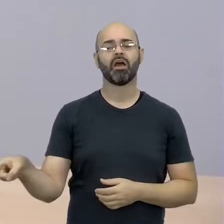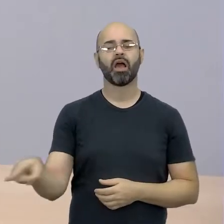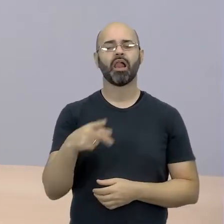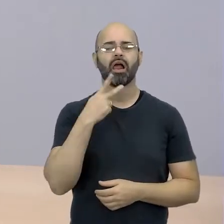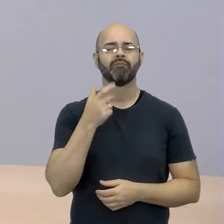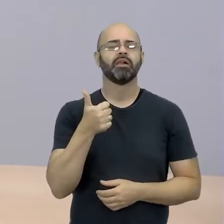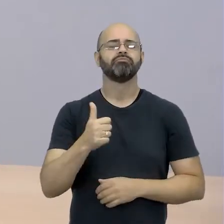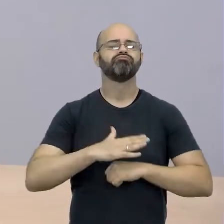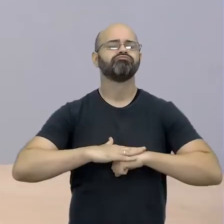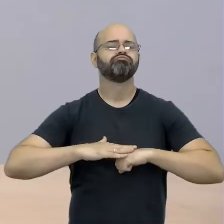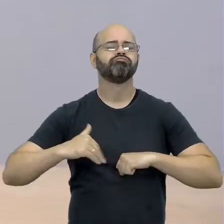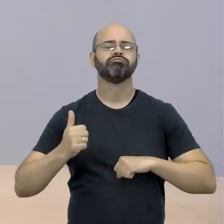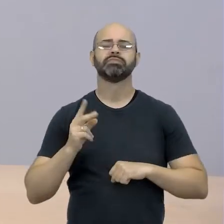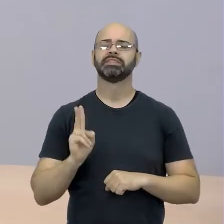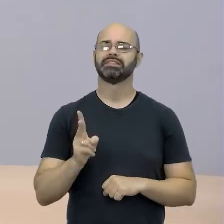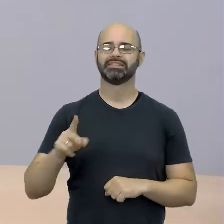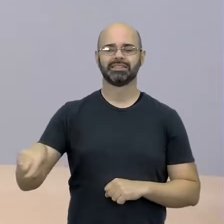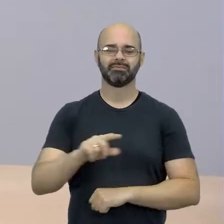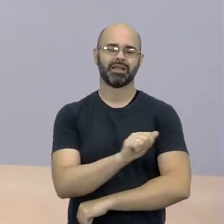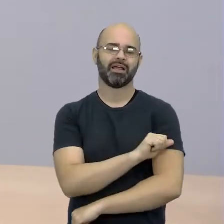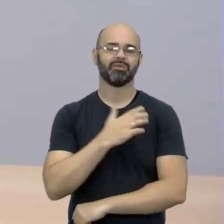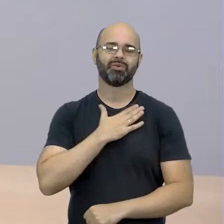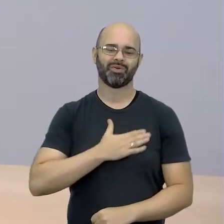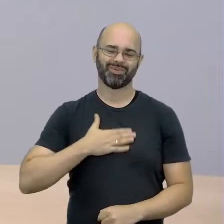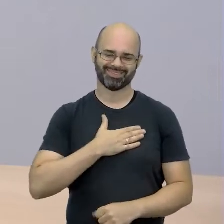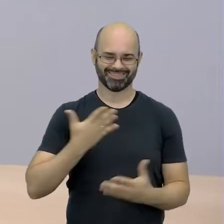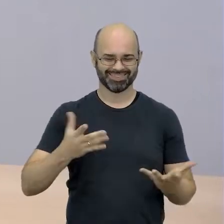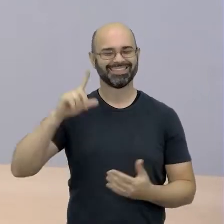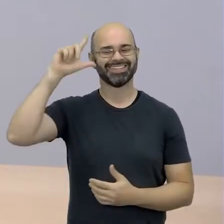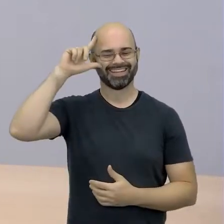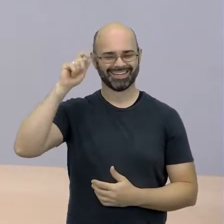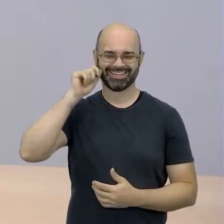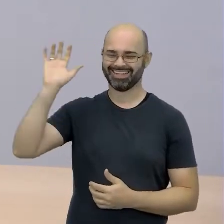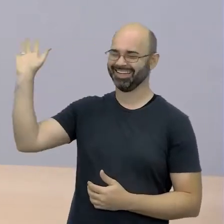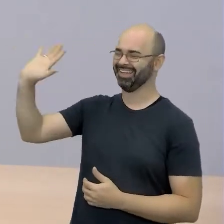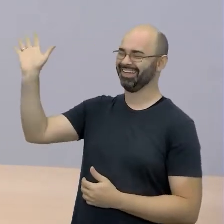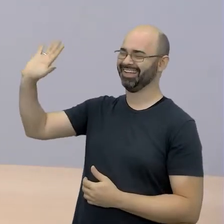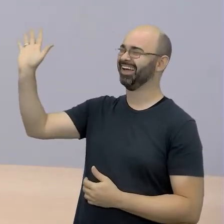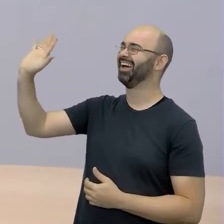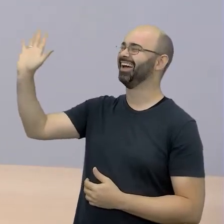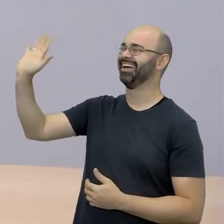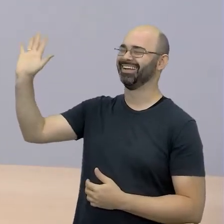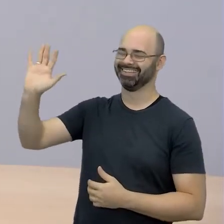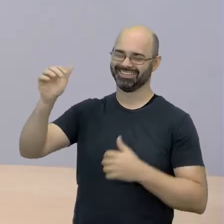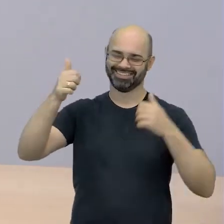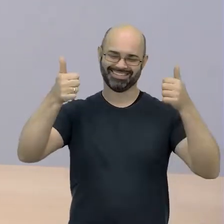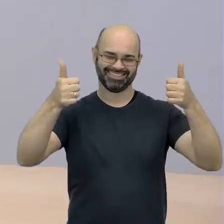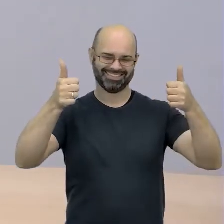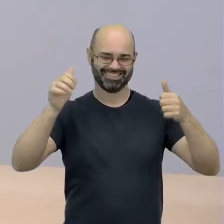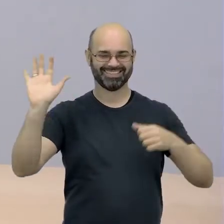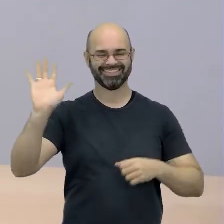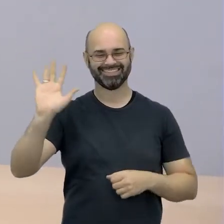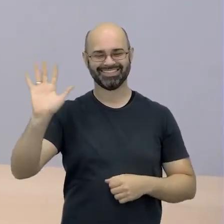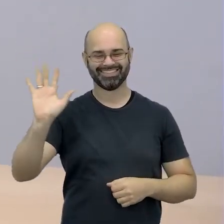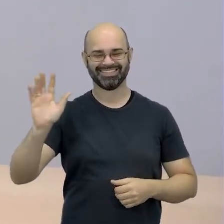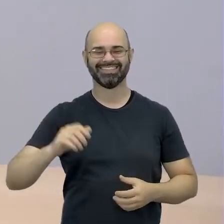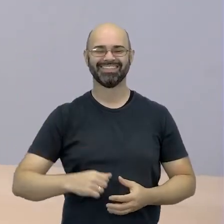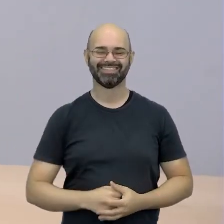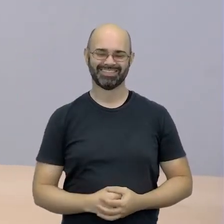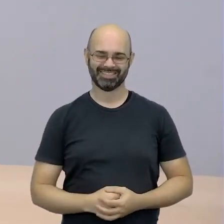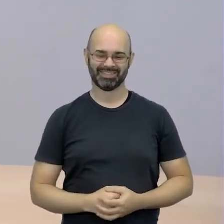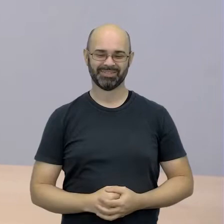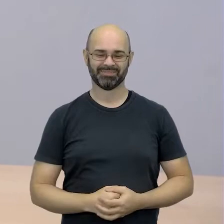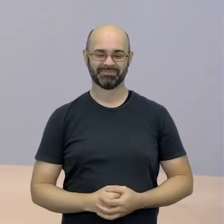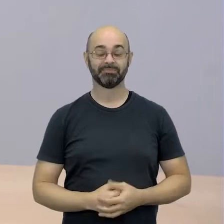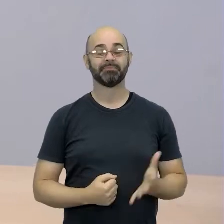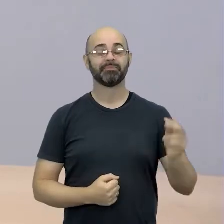carinho com os estudantes. E é o André, vai dar um tchauzão para nós aí, todo felizão. Lembrando também